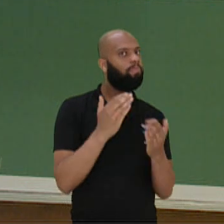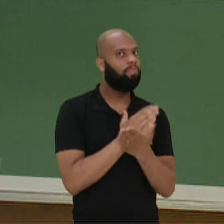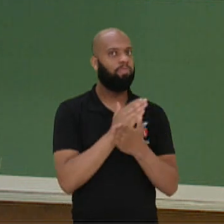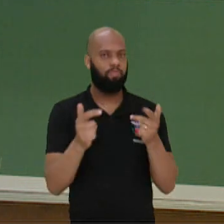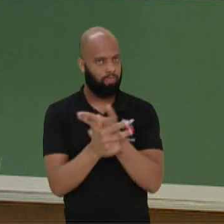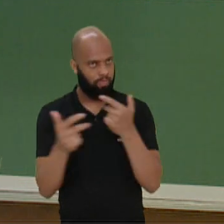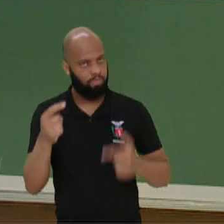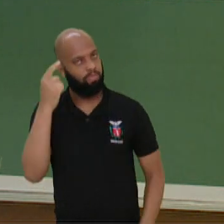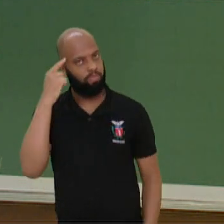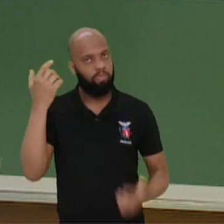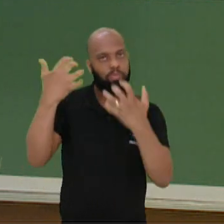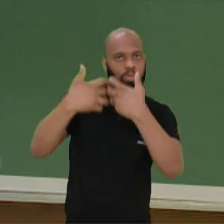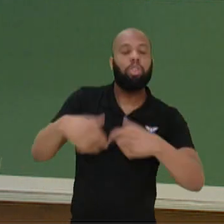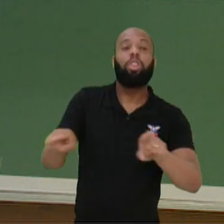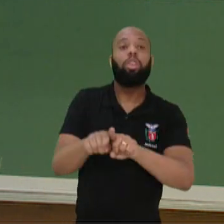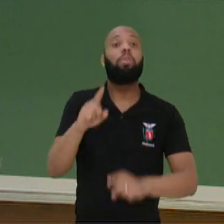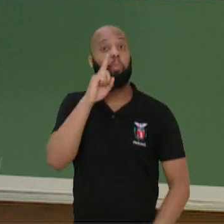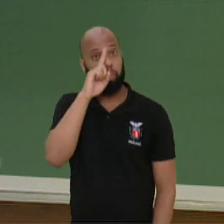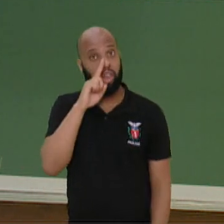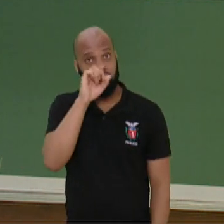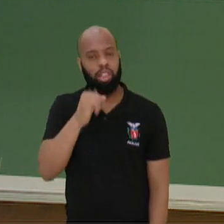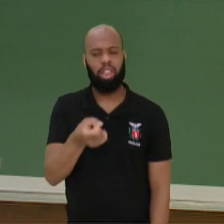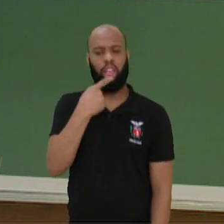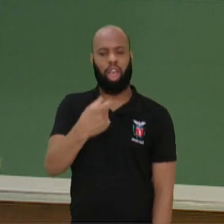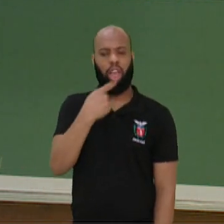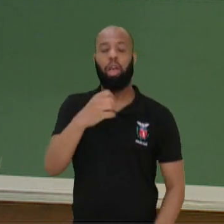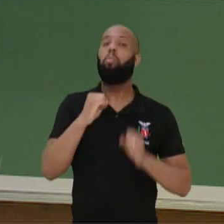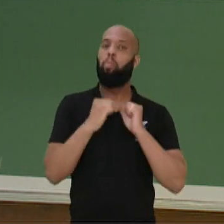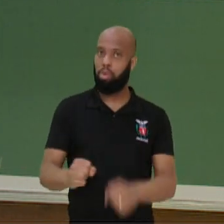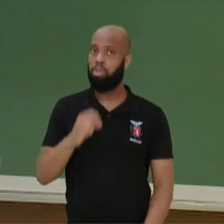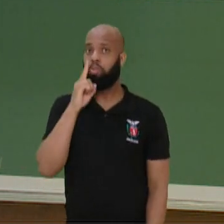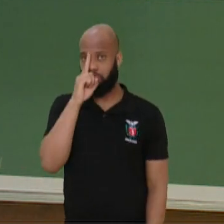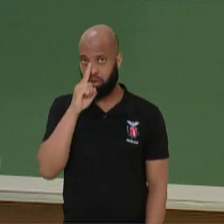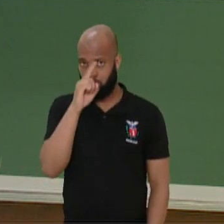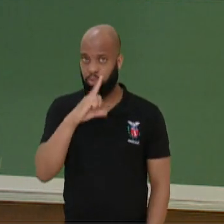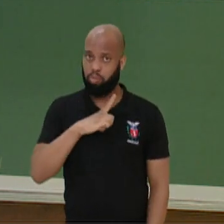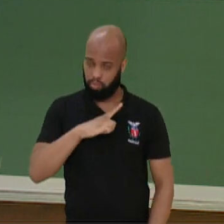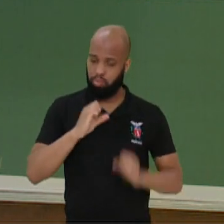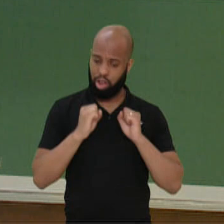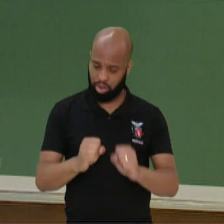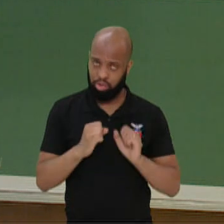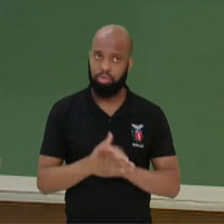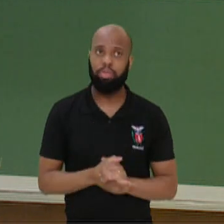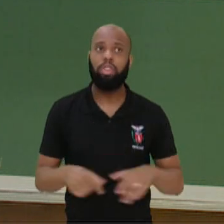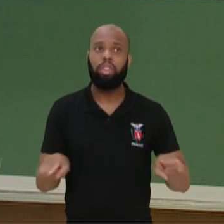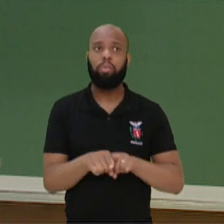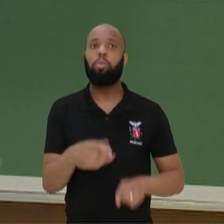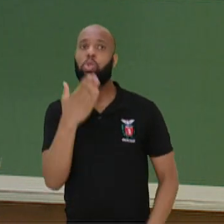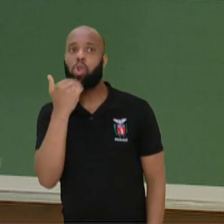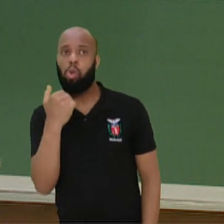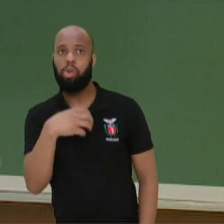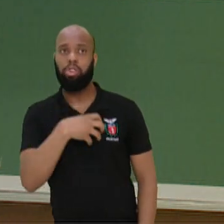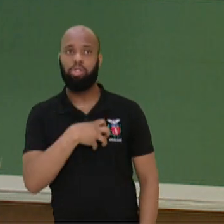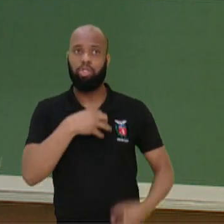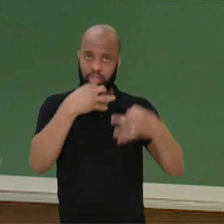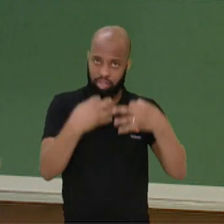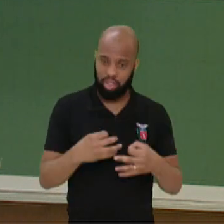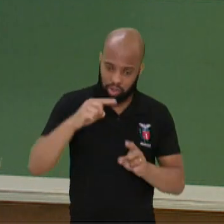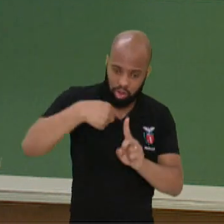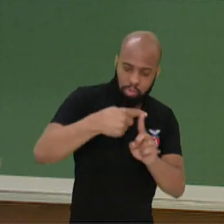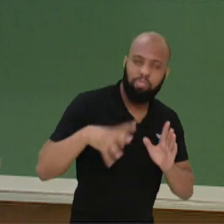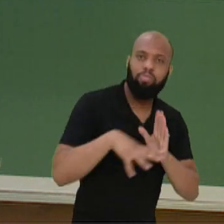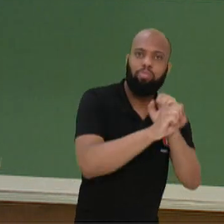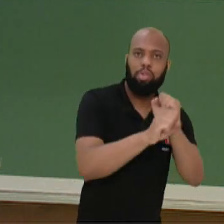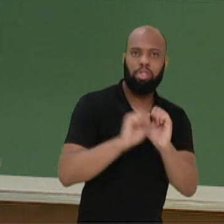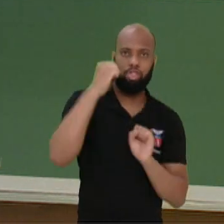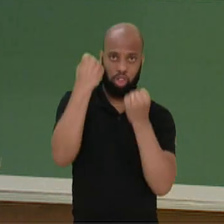pensado. Riscos com o uso de esteroides anabólicos androgênicos. Alimentação balanceada mais